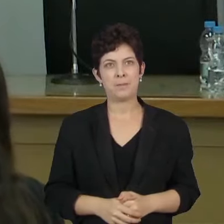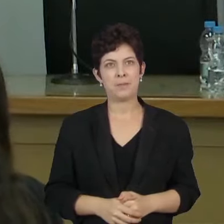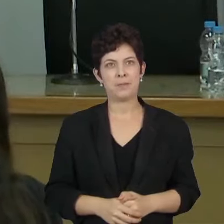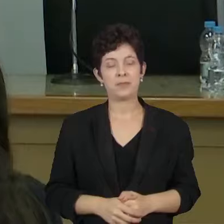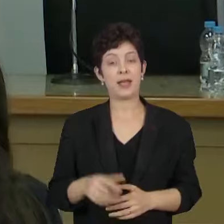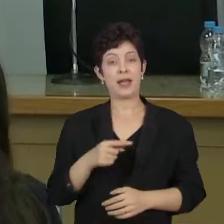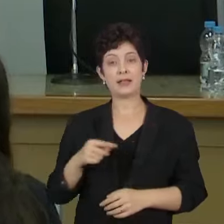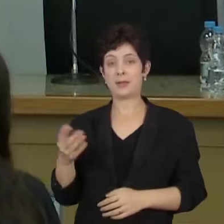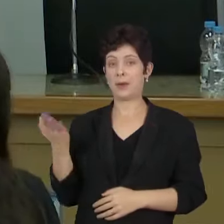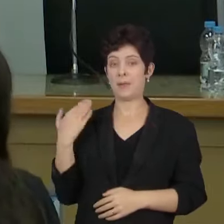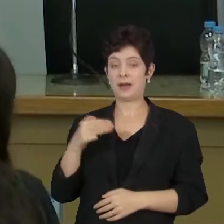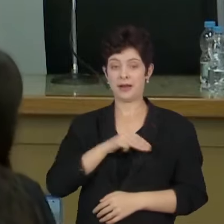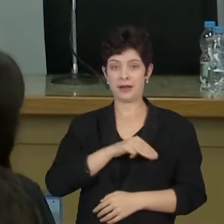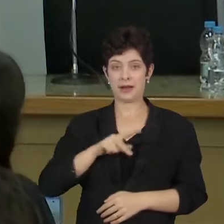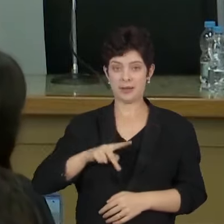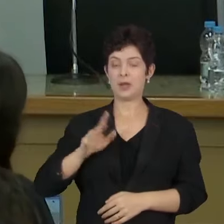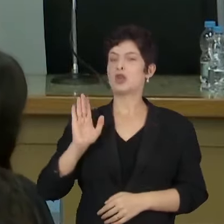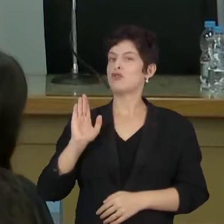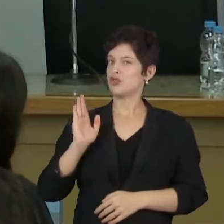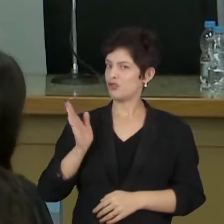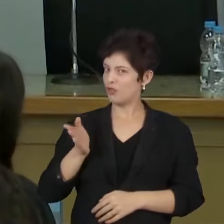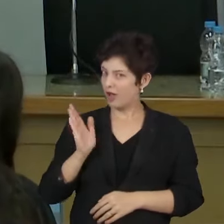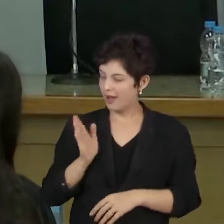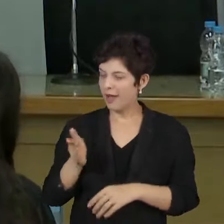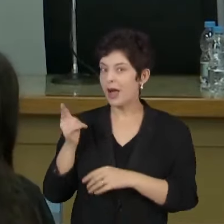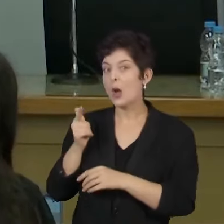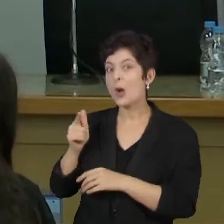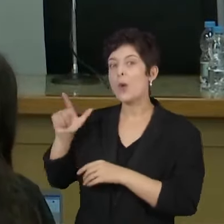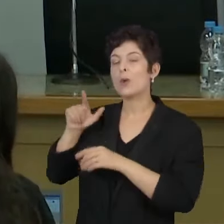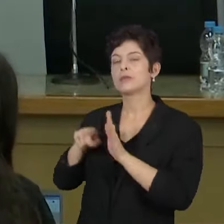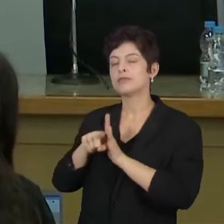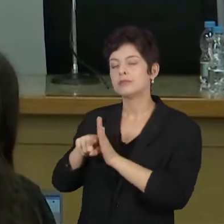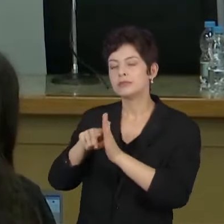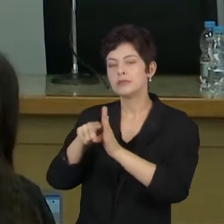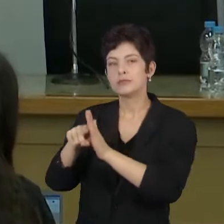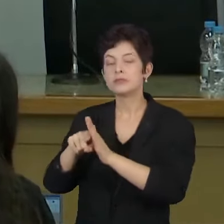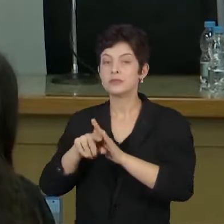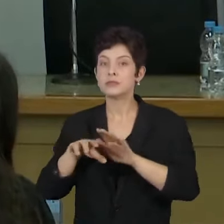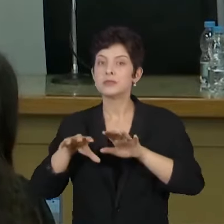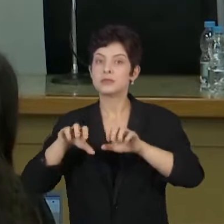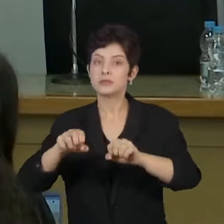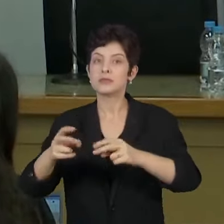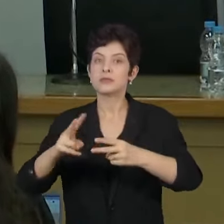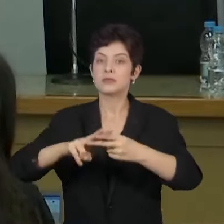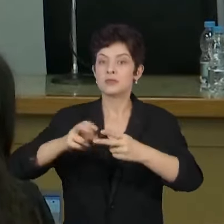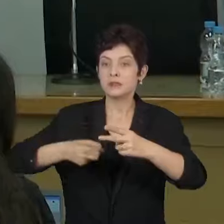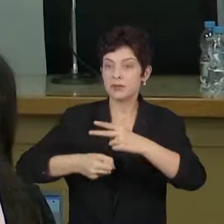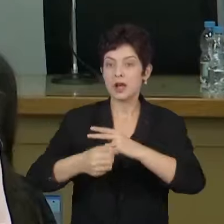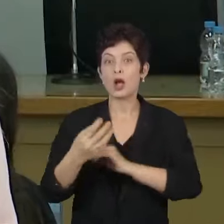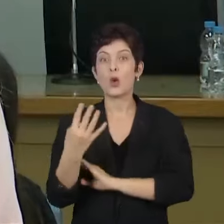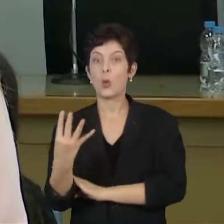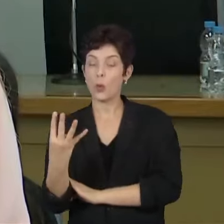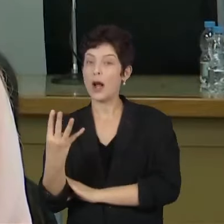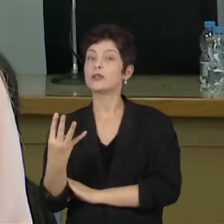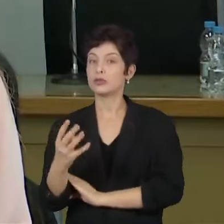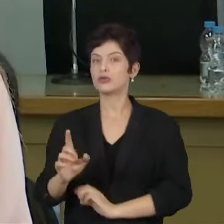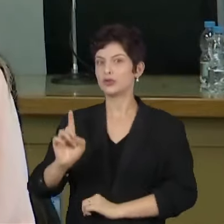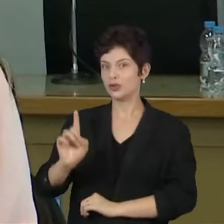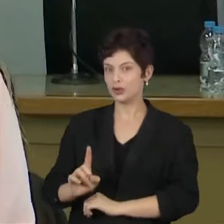Na semana passada, o MP já tinha realizado uma outra operação que prendeu quatro dirigentes de empresas de ônibus da